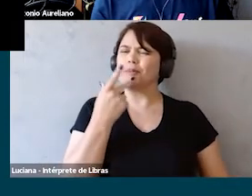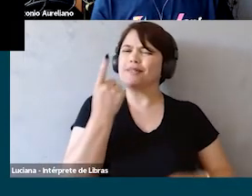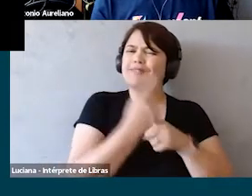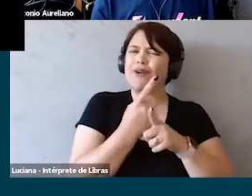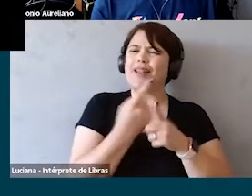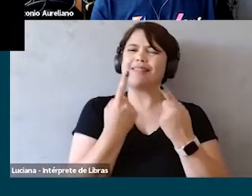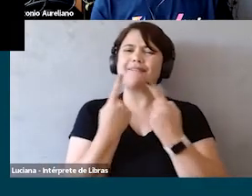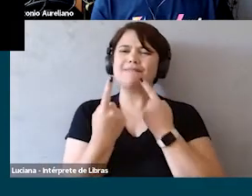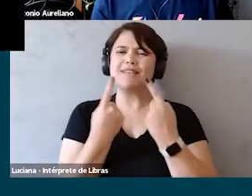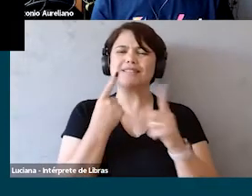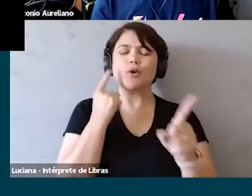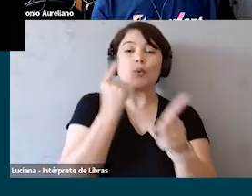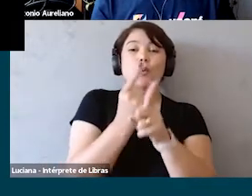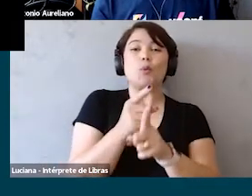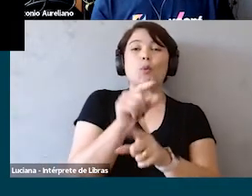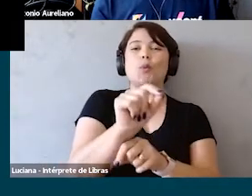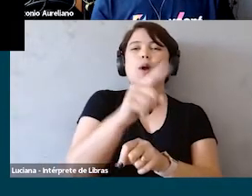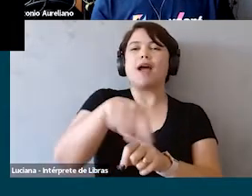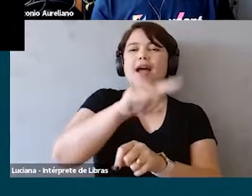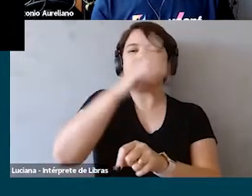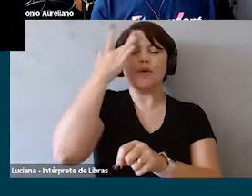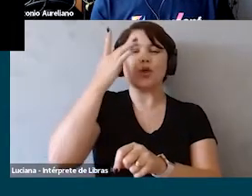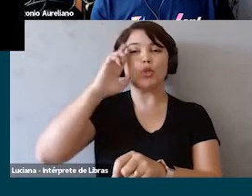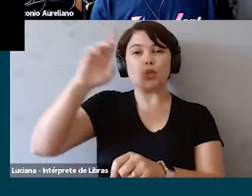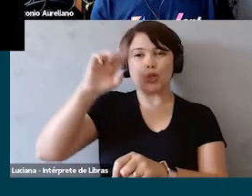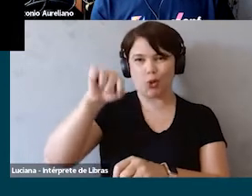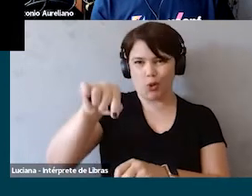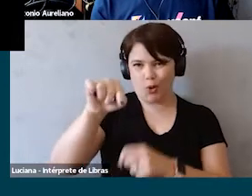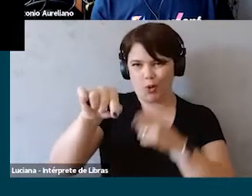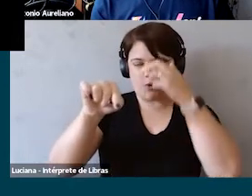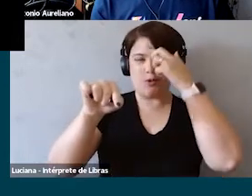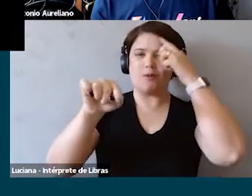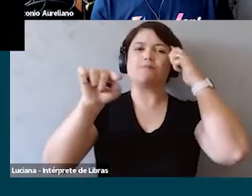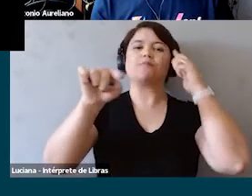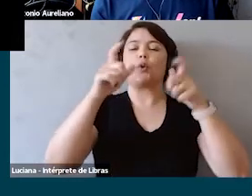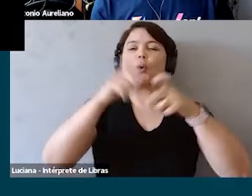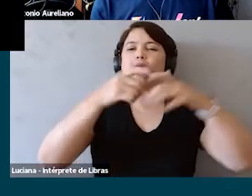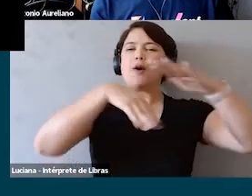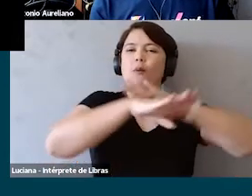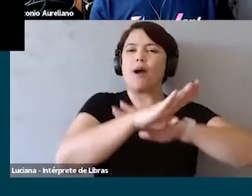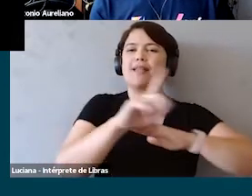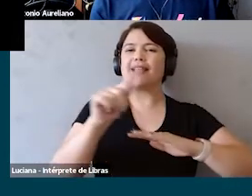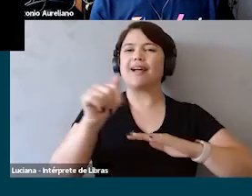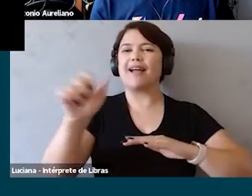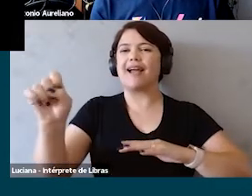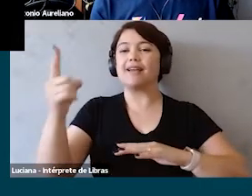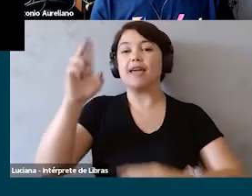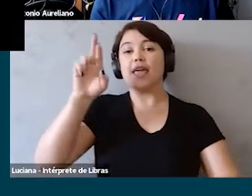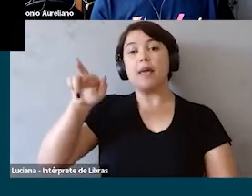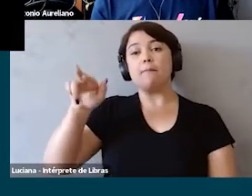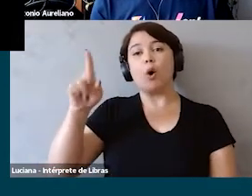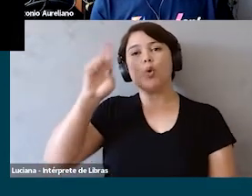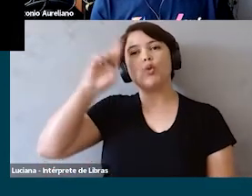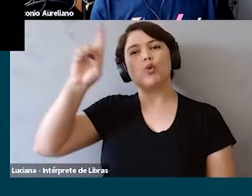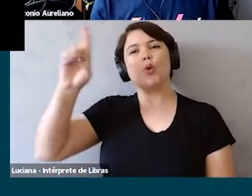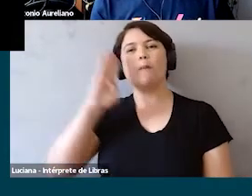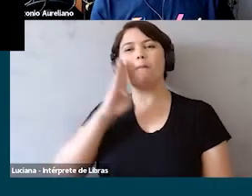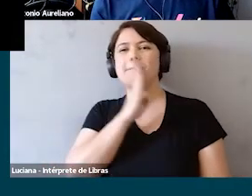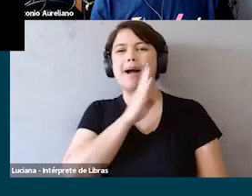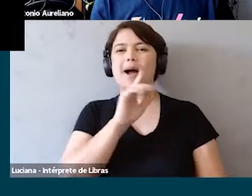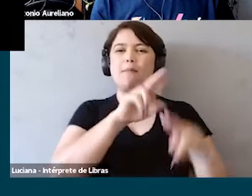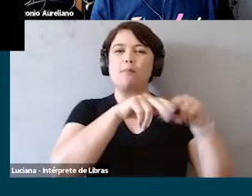atenção. E aí, na entrevista, eu descobri que o cara dono desse depósito de gás é irmão do